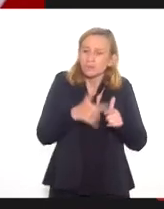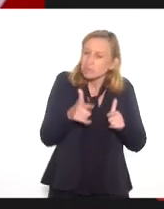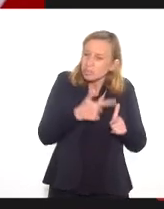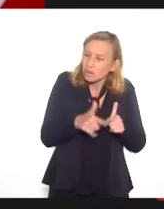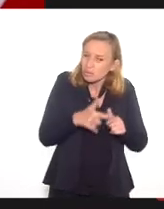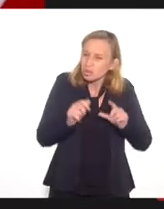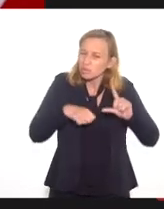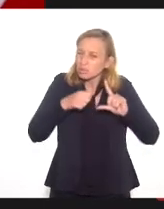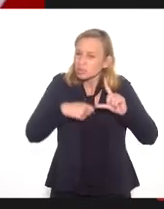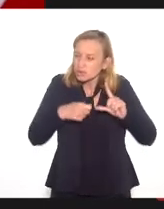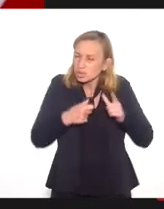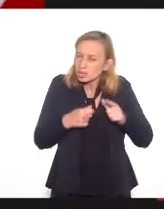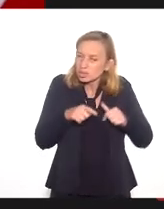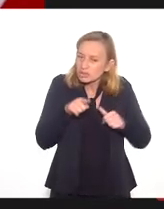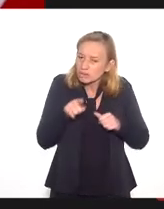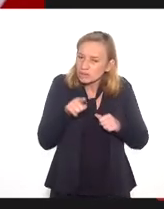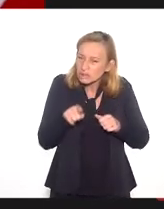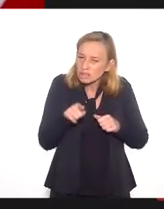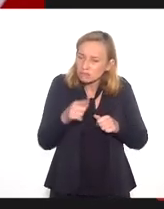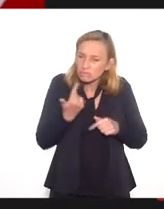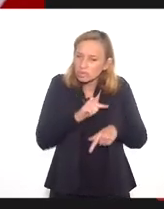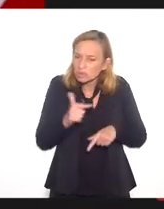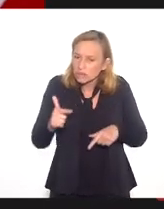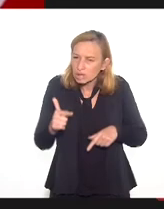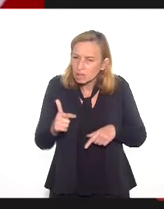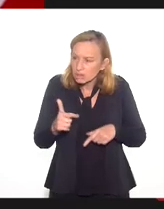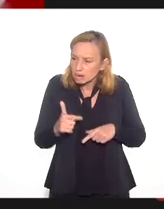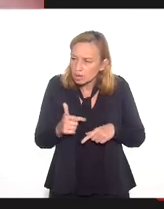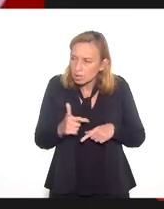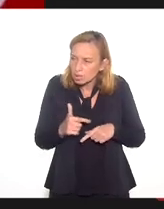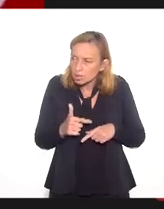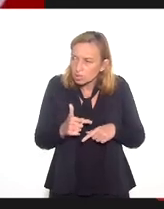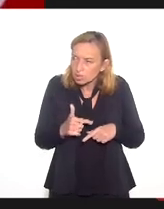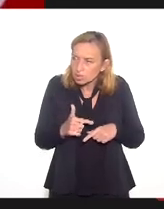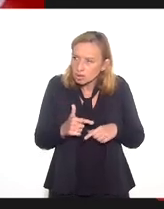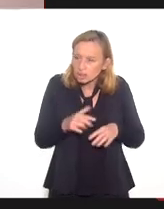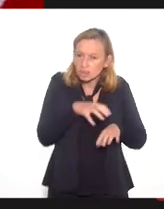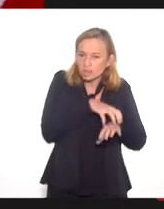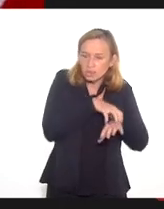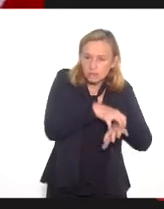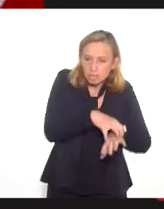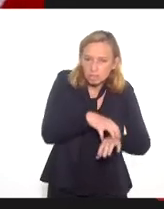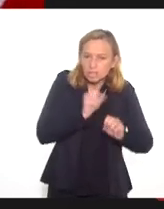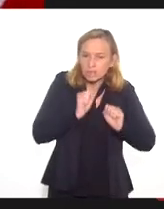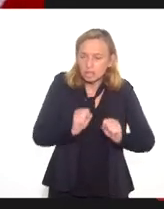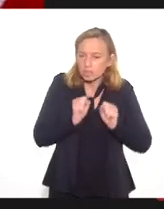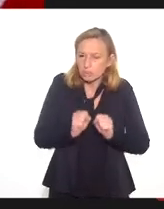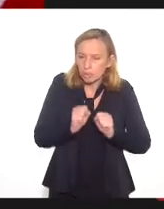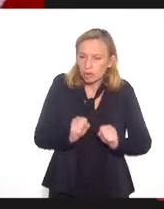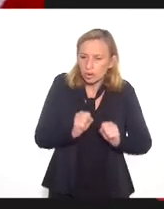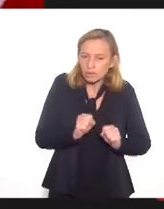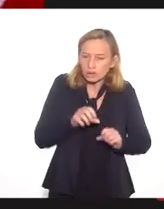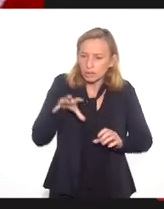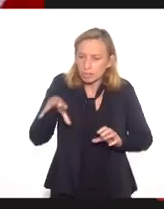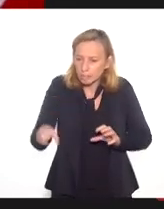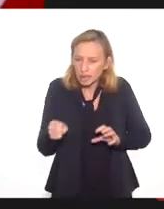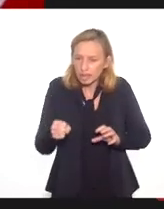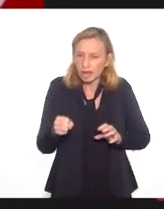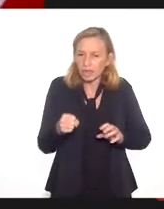da logística o problema de você não ter né transportes que possam pegar essa produção